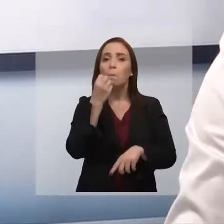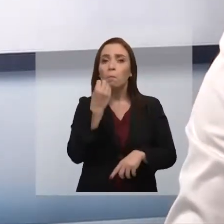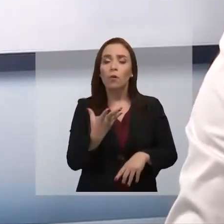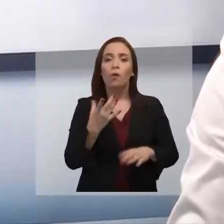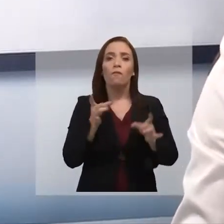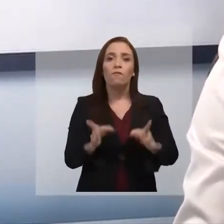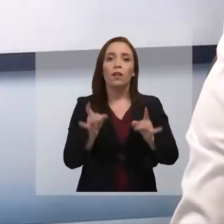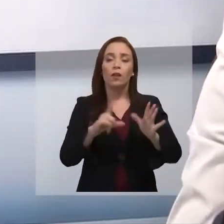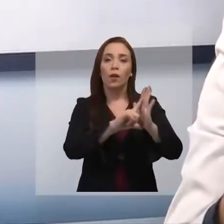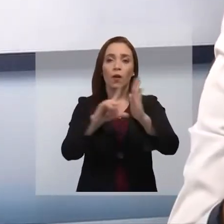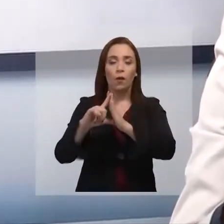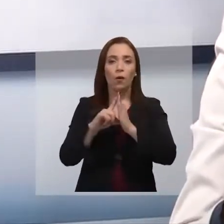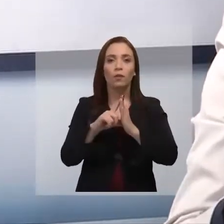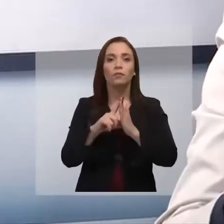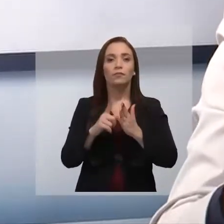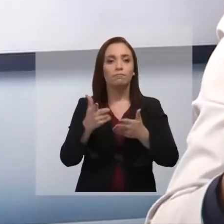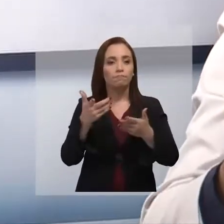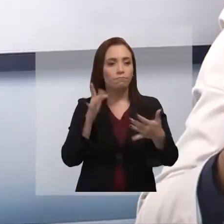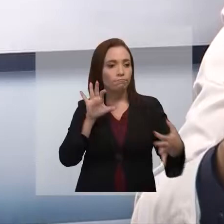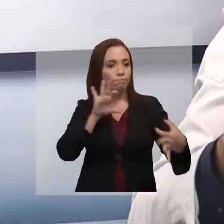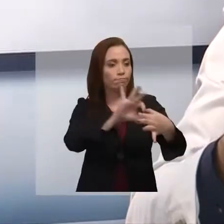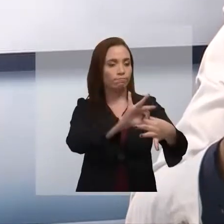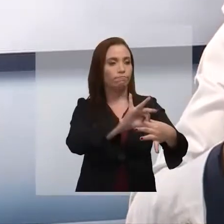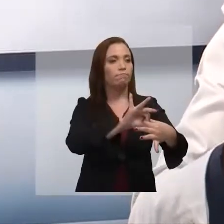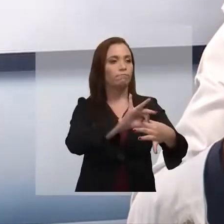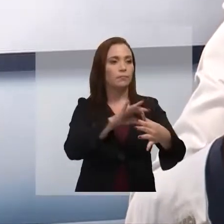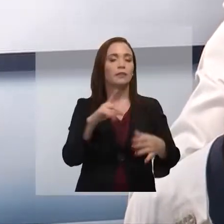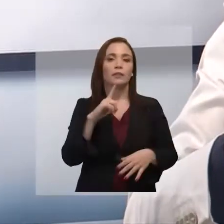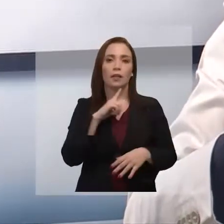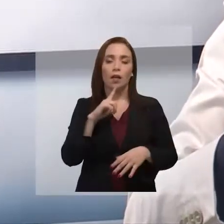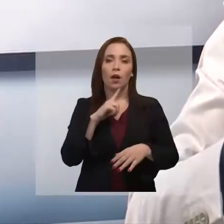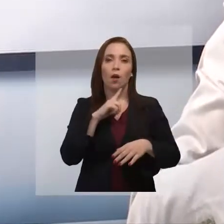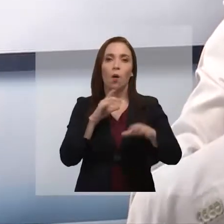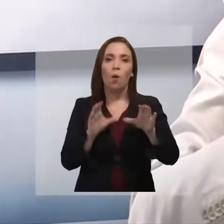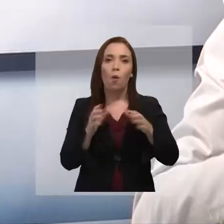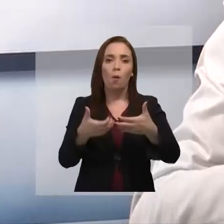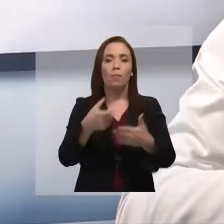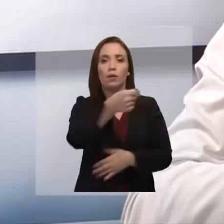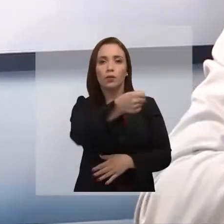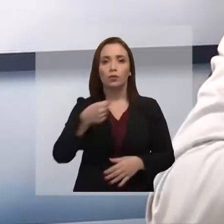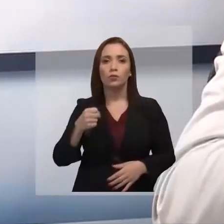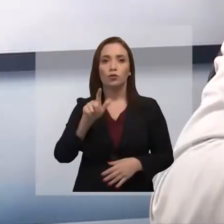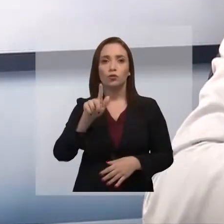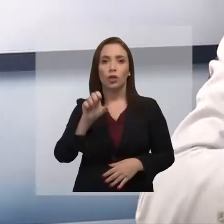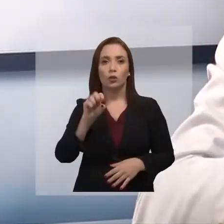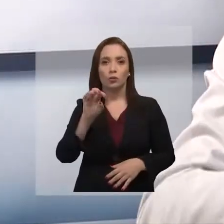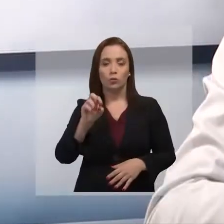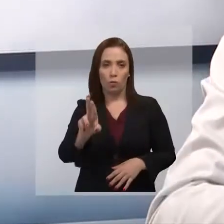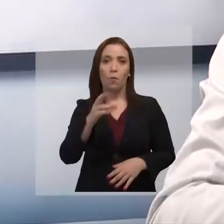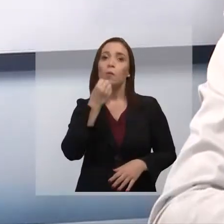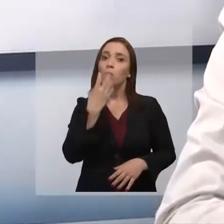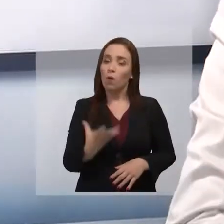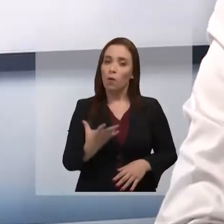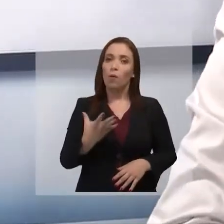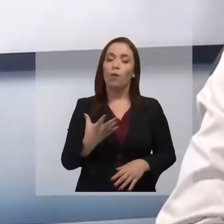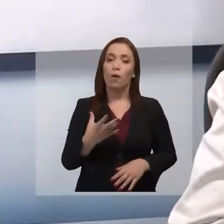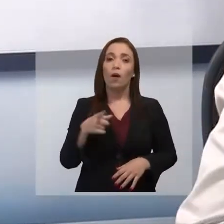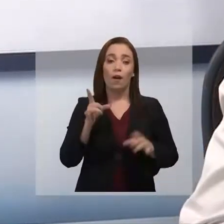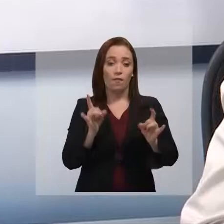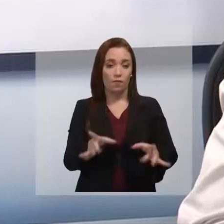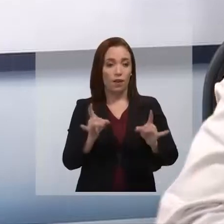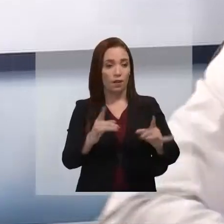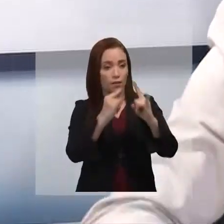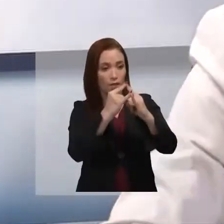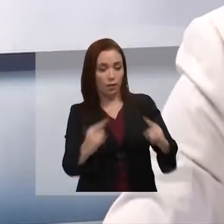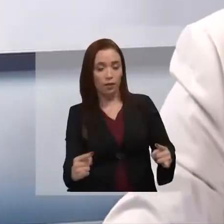ambulante para perto. Inclusive, o prefeito Roberto Cláudio colocou ele no comitê, fazendo parte do comitê gestor desse projeto Novo Centro também. O ambulante está